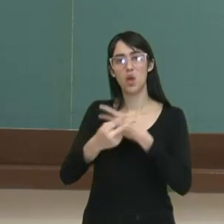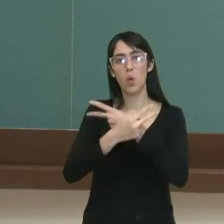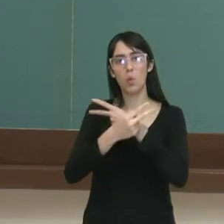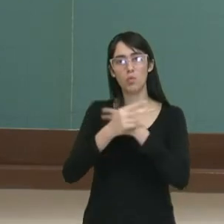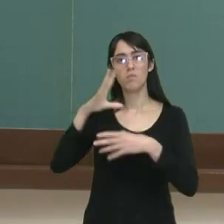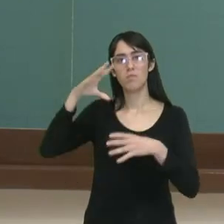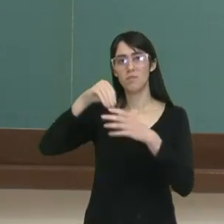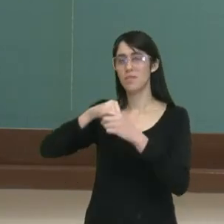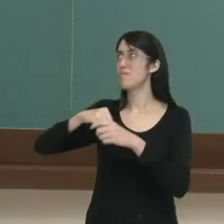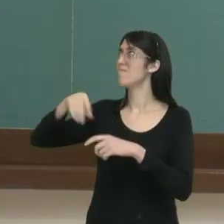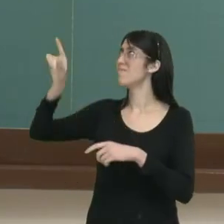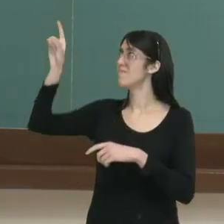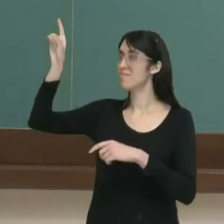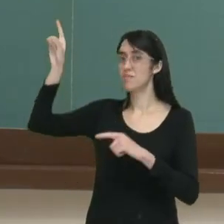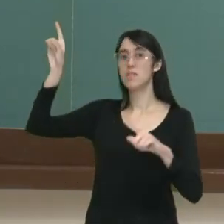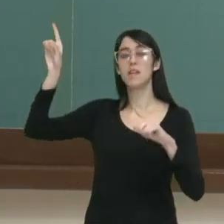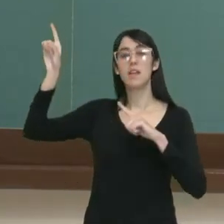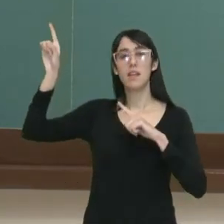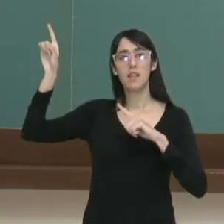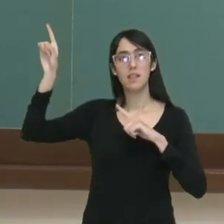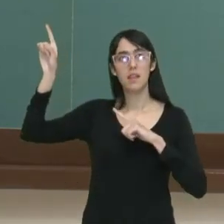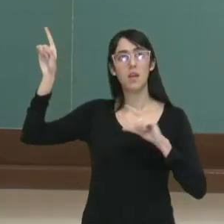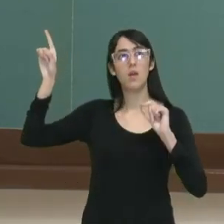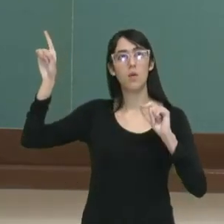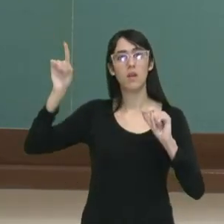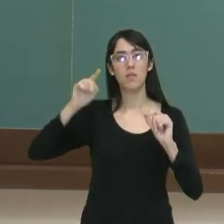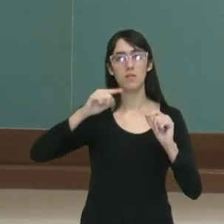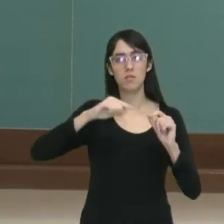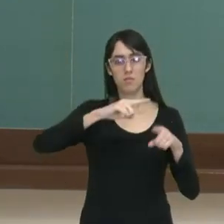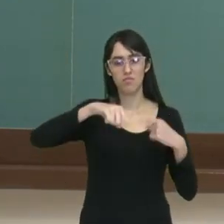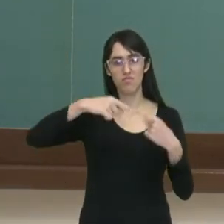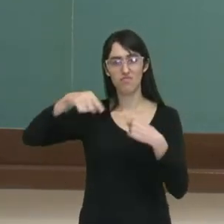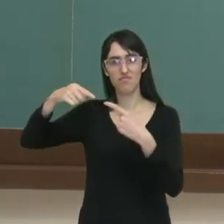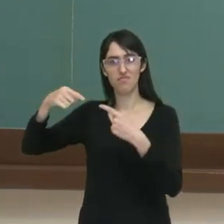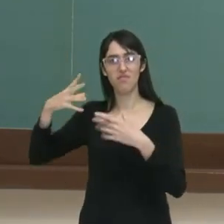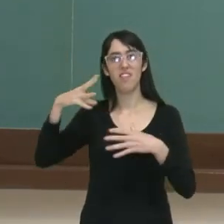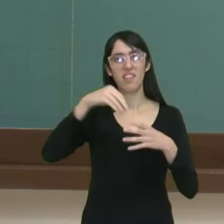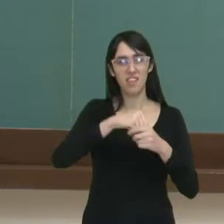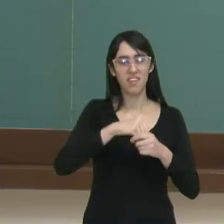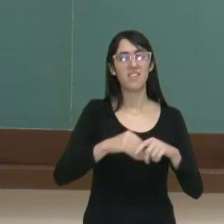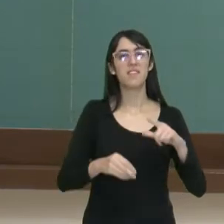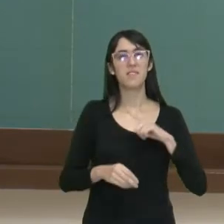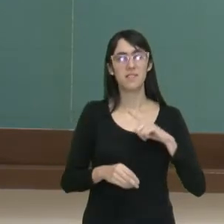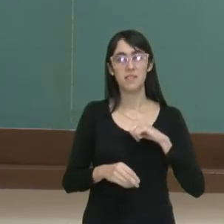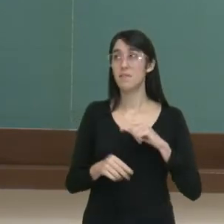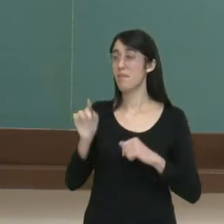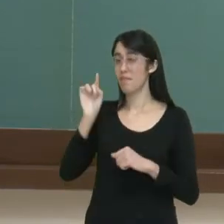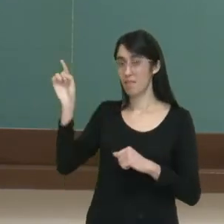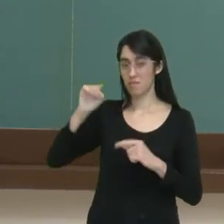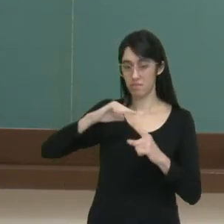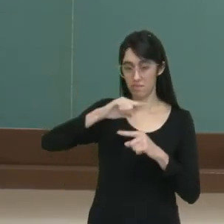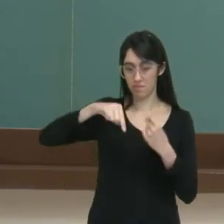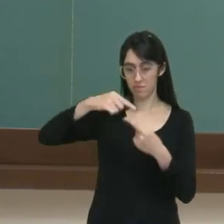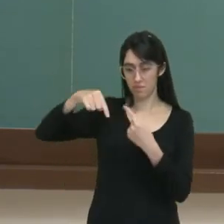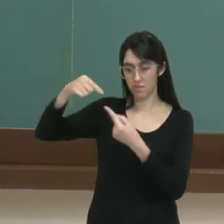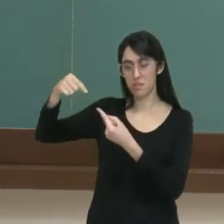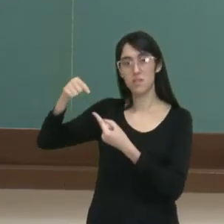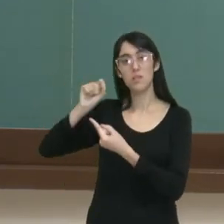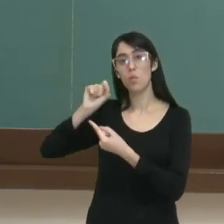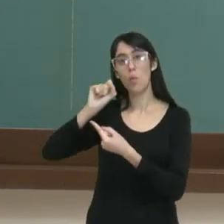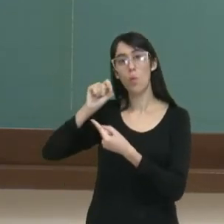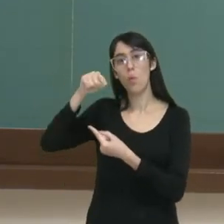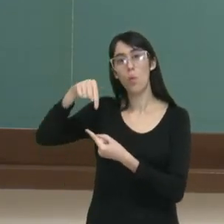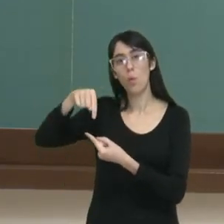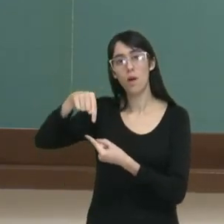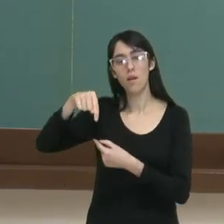cromossomo que nós vamos ter essa fita de DNA. E é nesta fita de DNA que nós